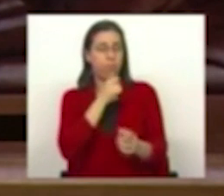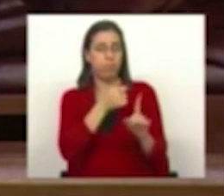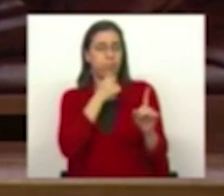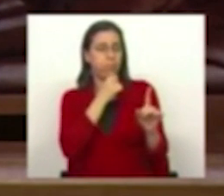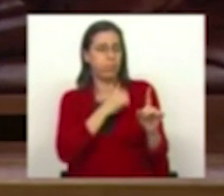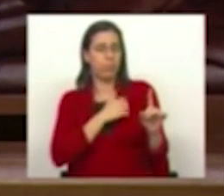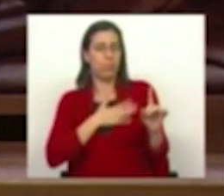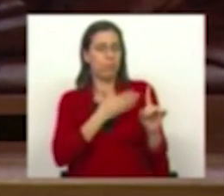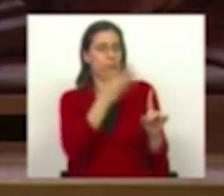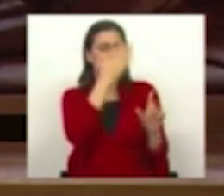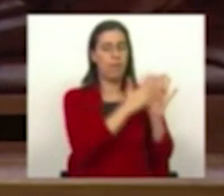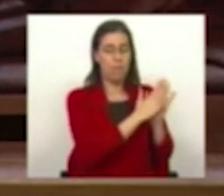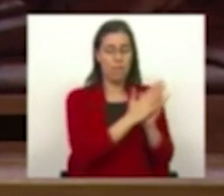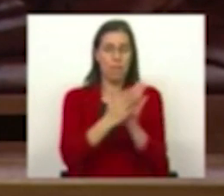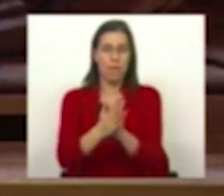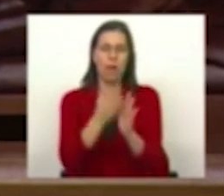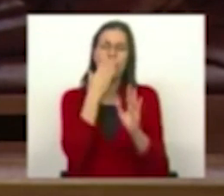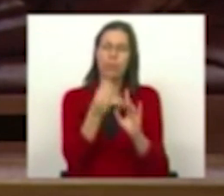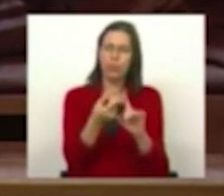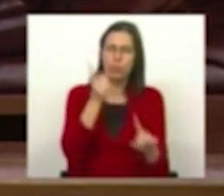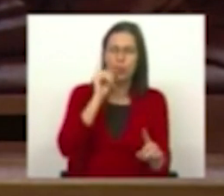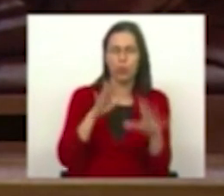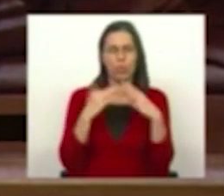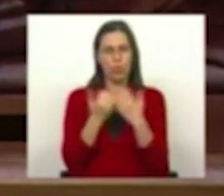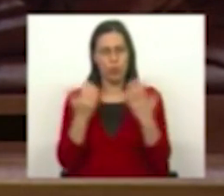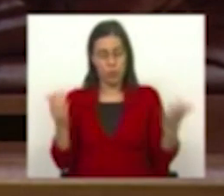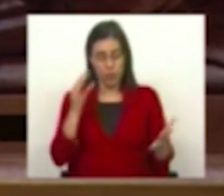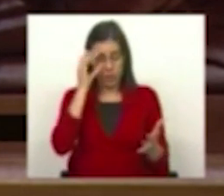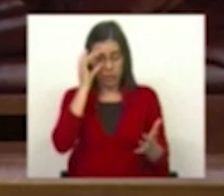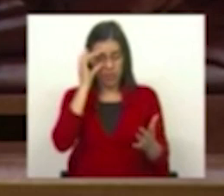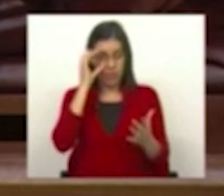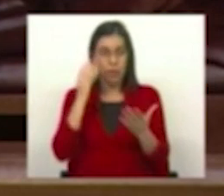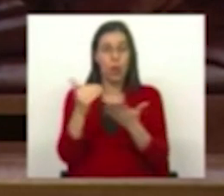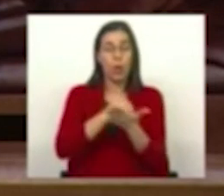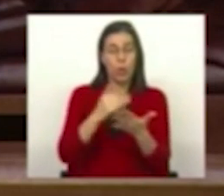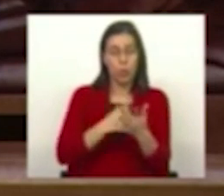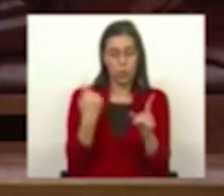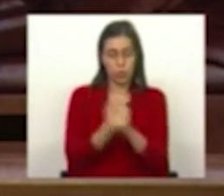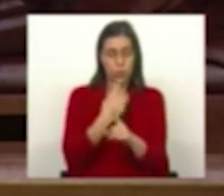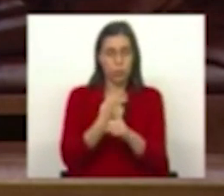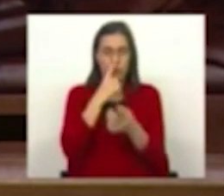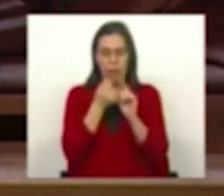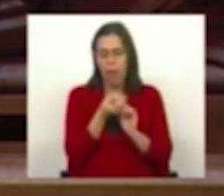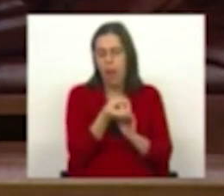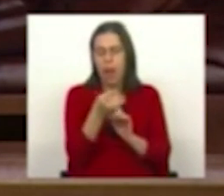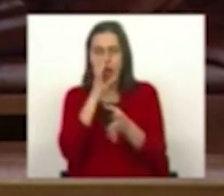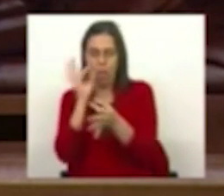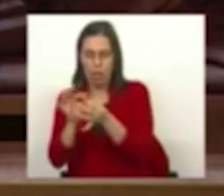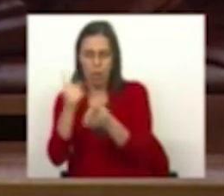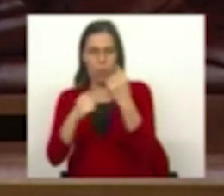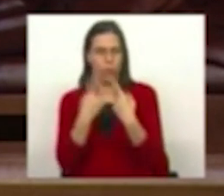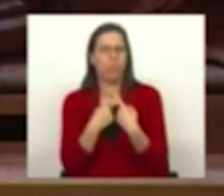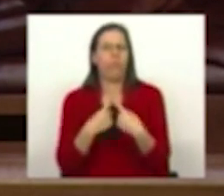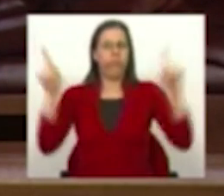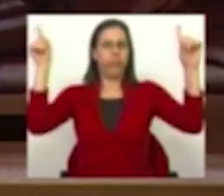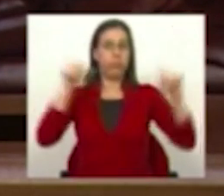capital. Acumulam-se profundas injustiças sociais, com os lucros e privilégios de uns poucos a contrastar